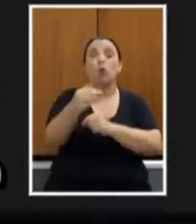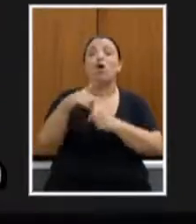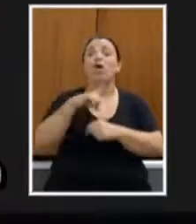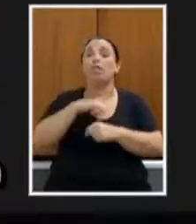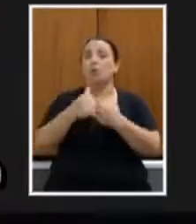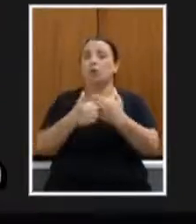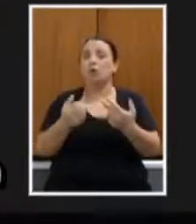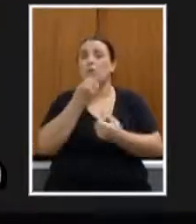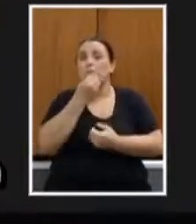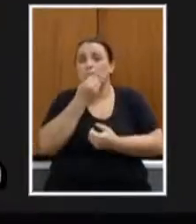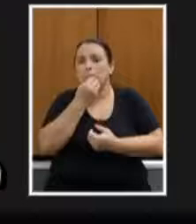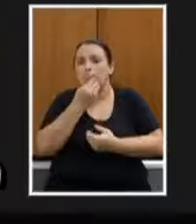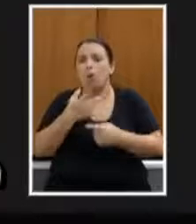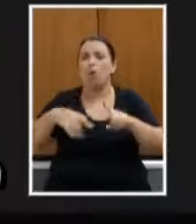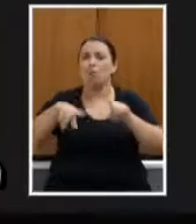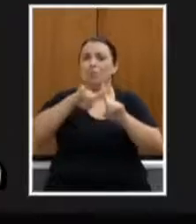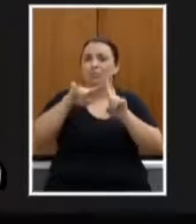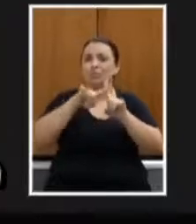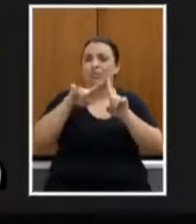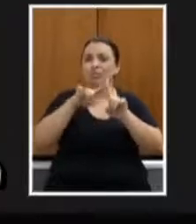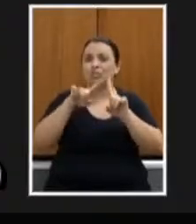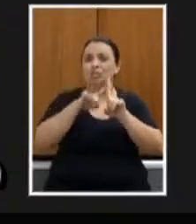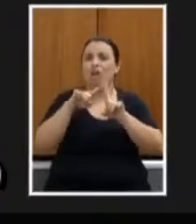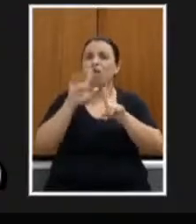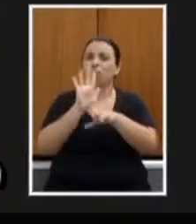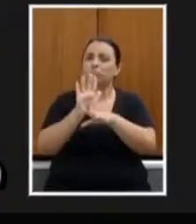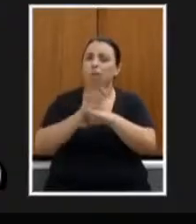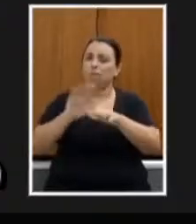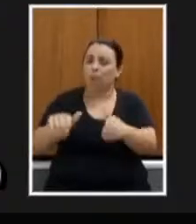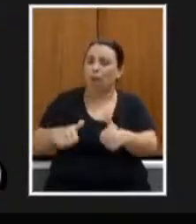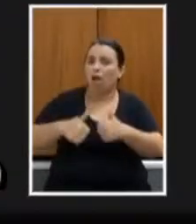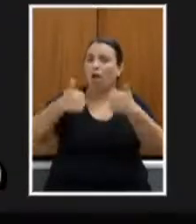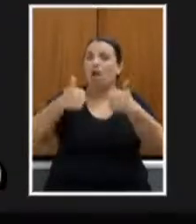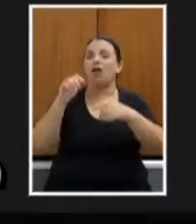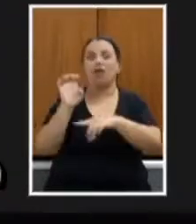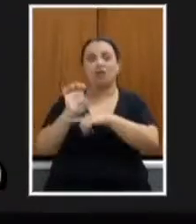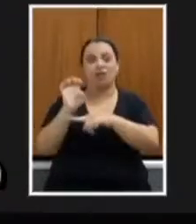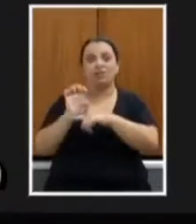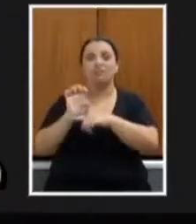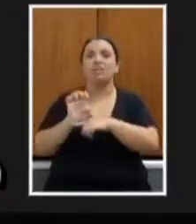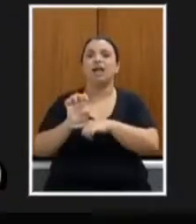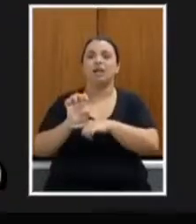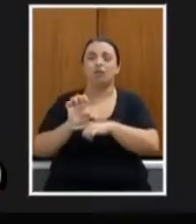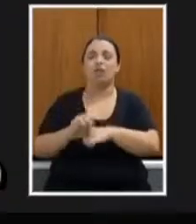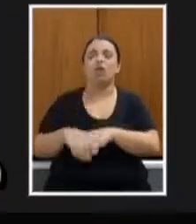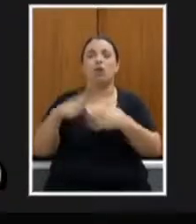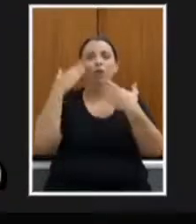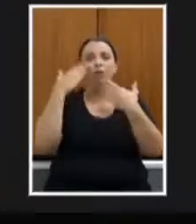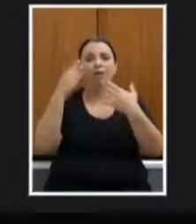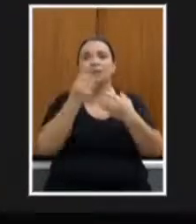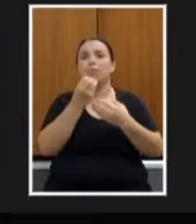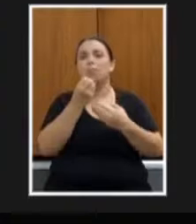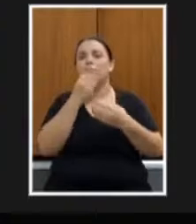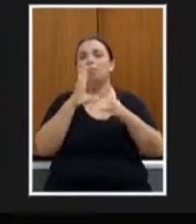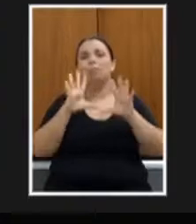presidente, está e estará sempre às ordens para a gente fazer a diferença aí em nosso estado. Uma boa noite a